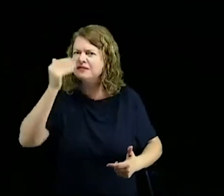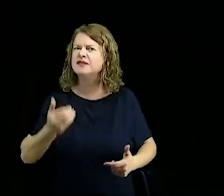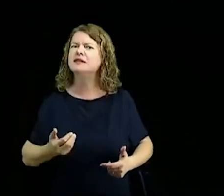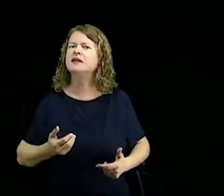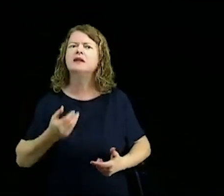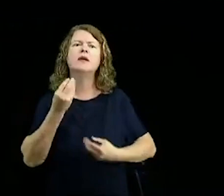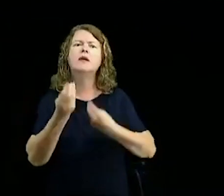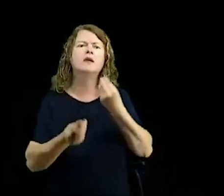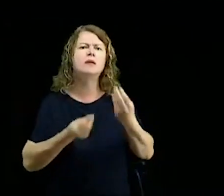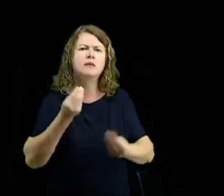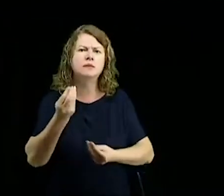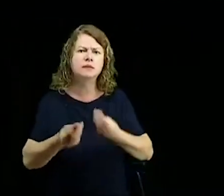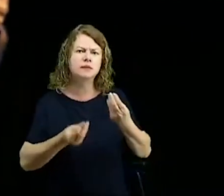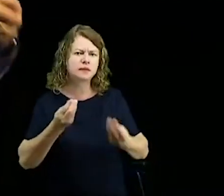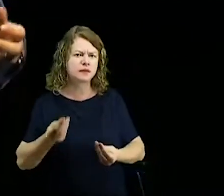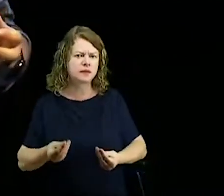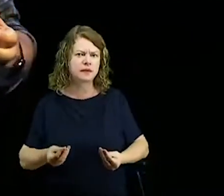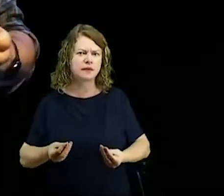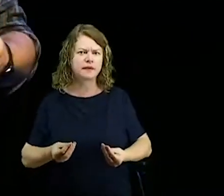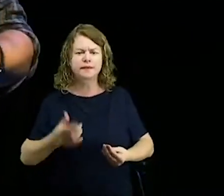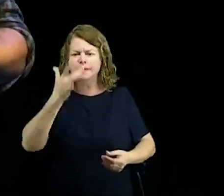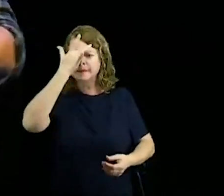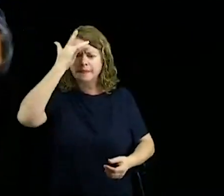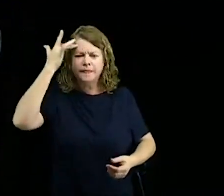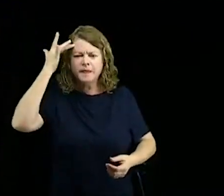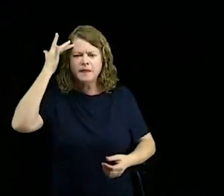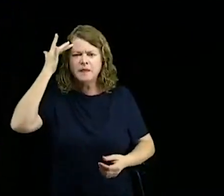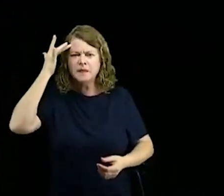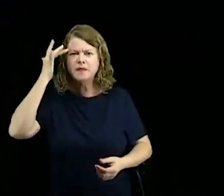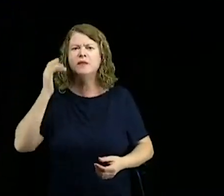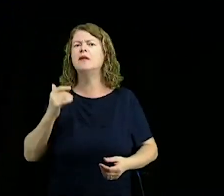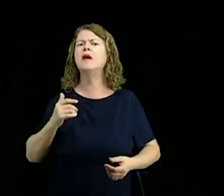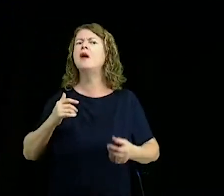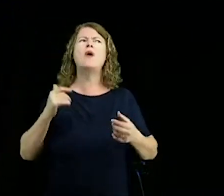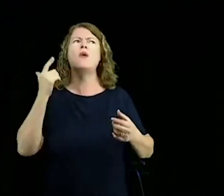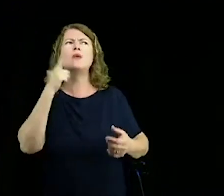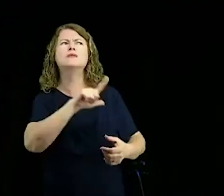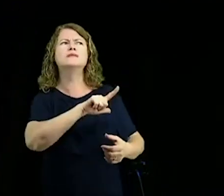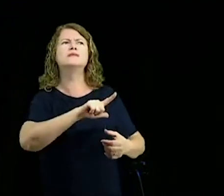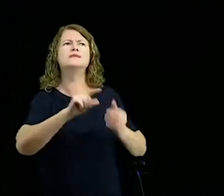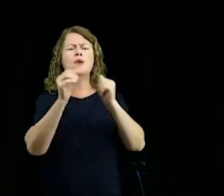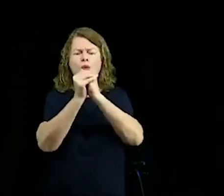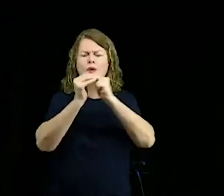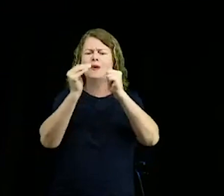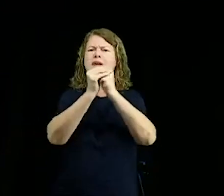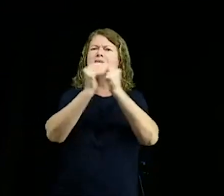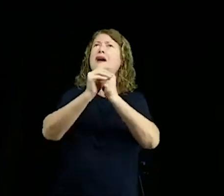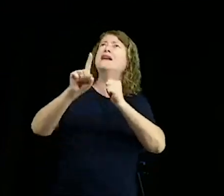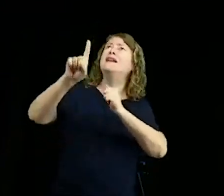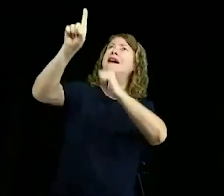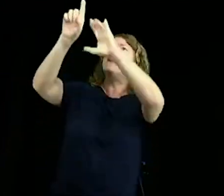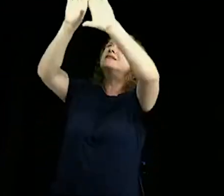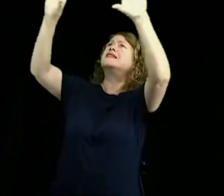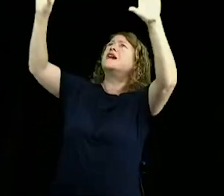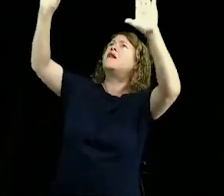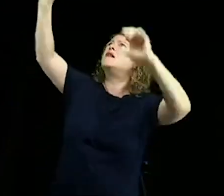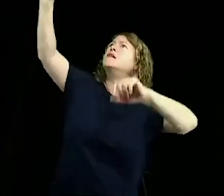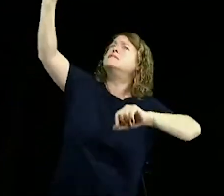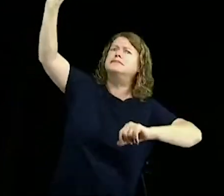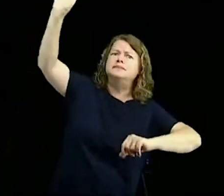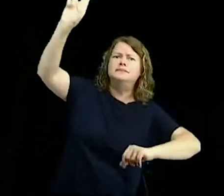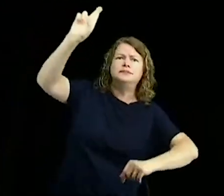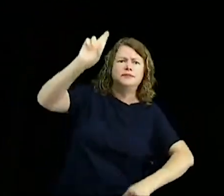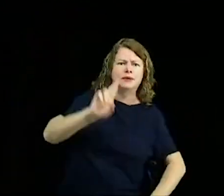que alguém, ele é capaz de orar e fazer o céu responder. Elias é um homem tão